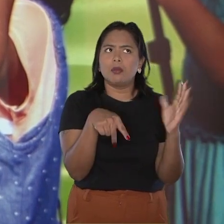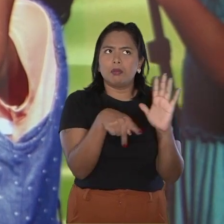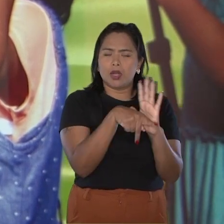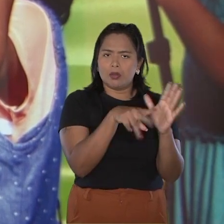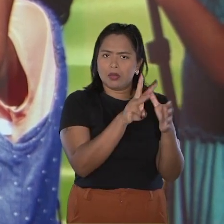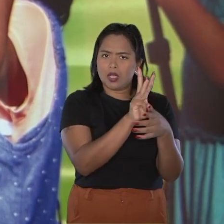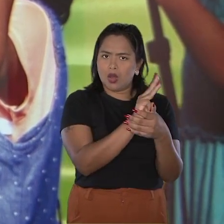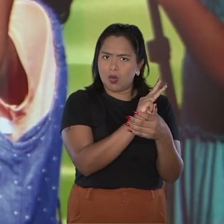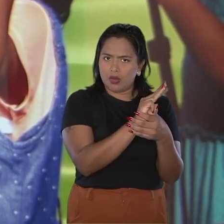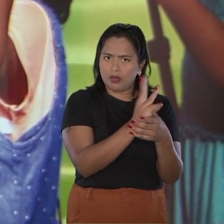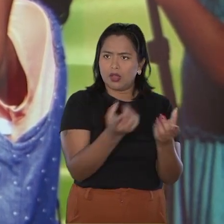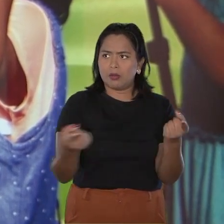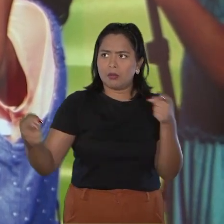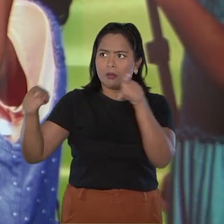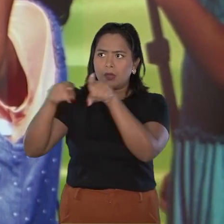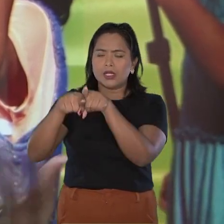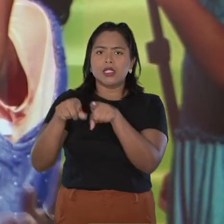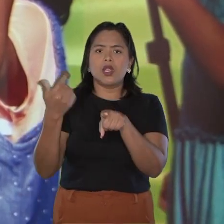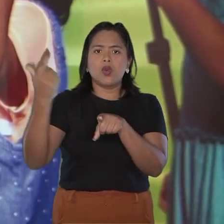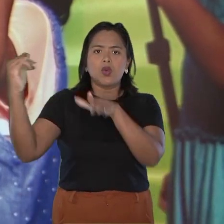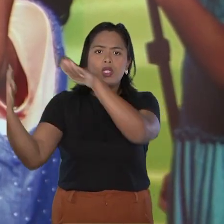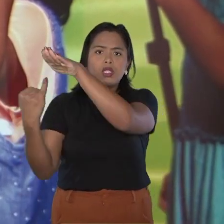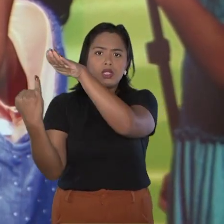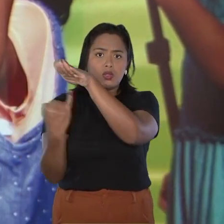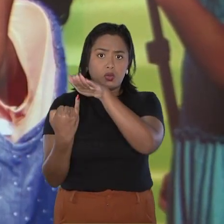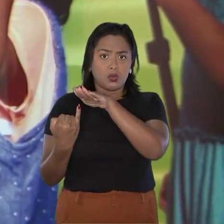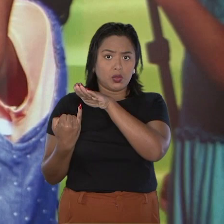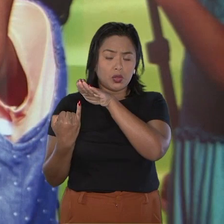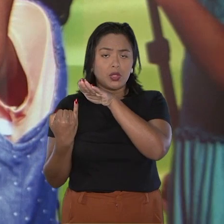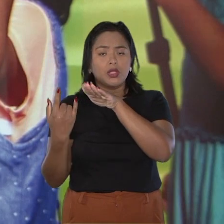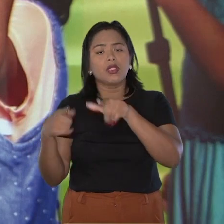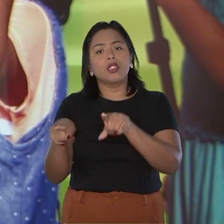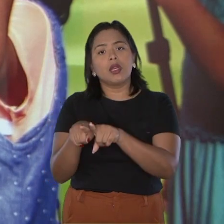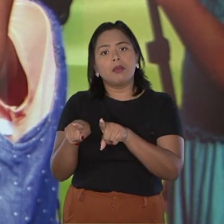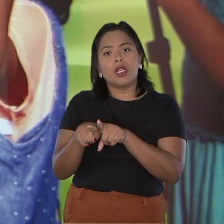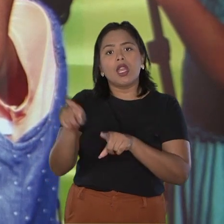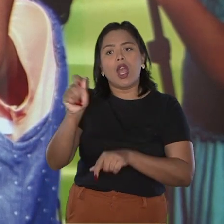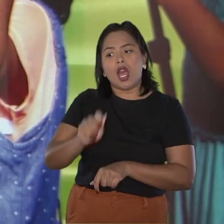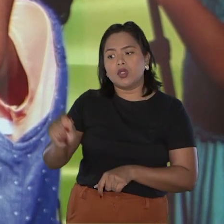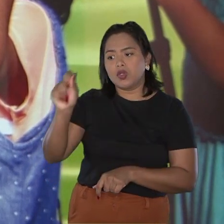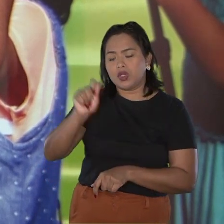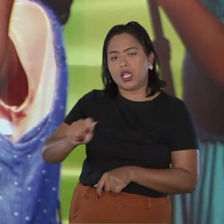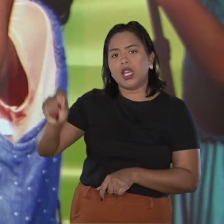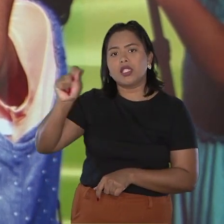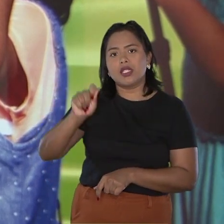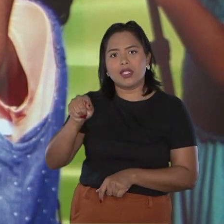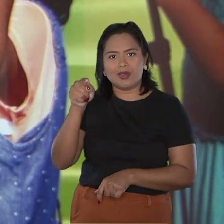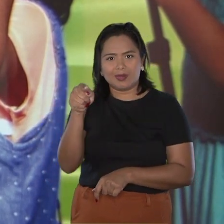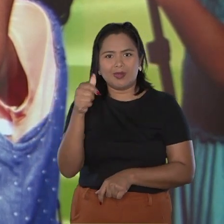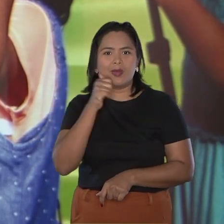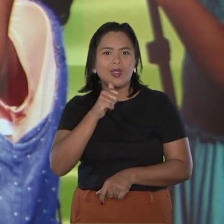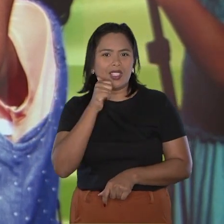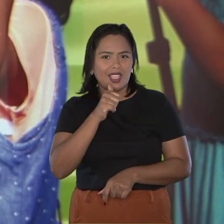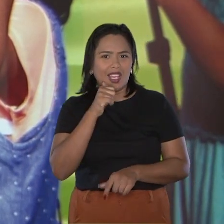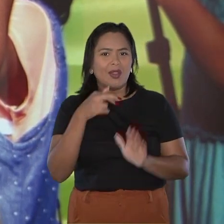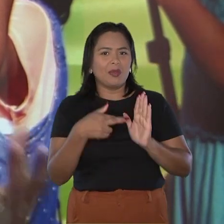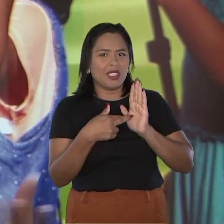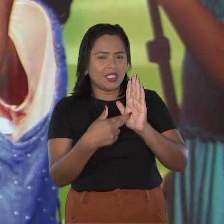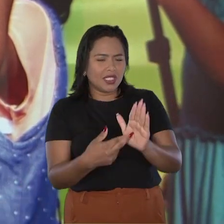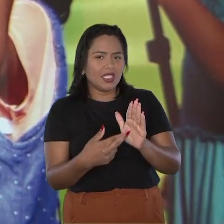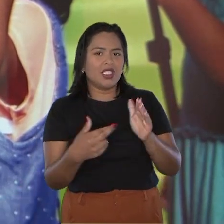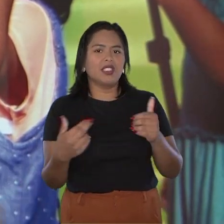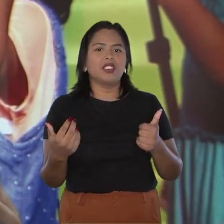de Roraima com a parceria de várias instituições Inclusive a associação que a lauricelia representa né